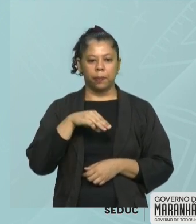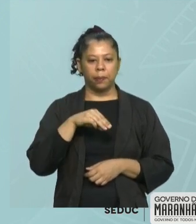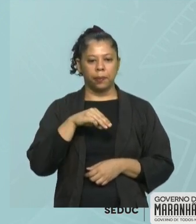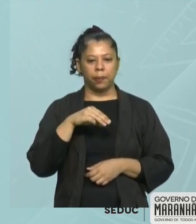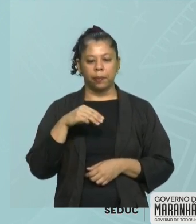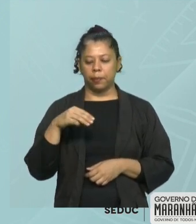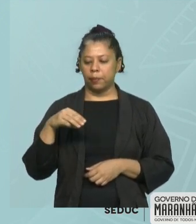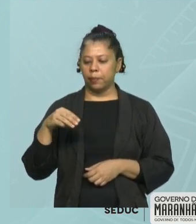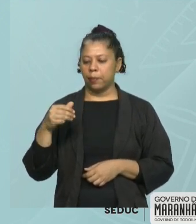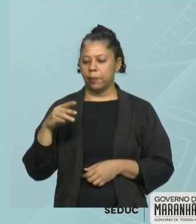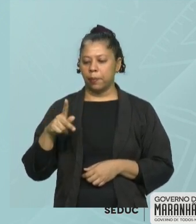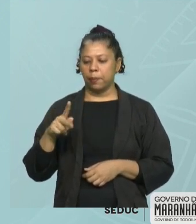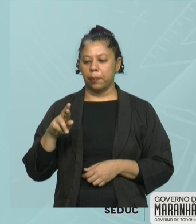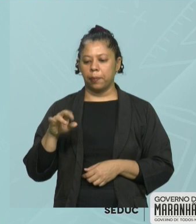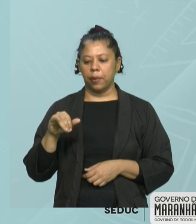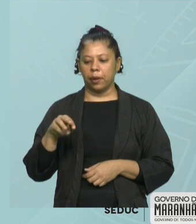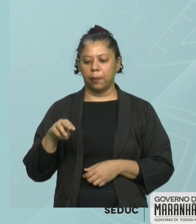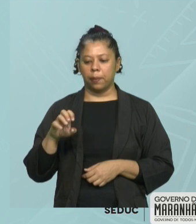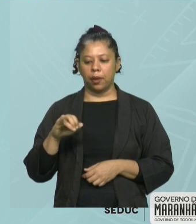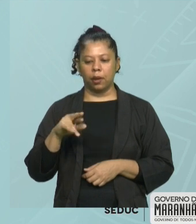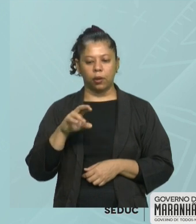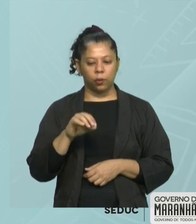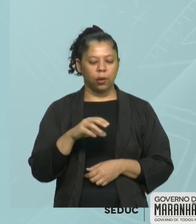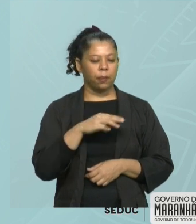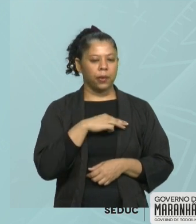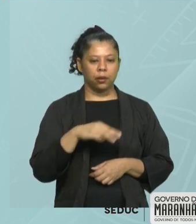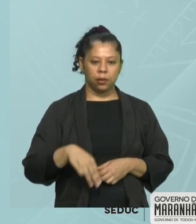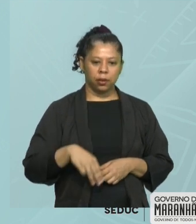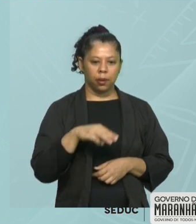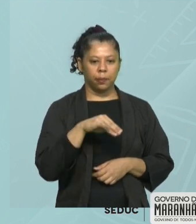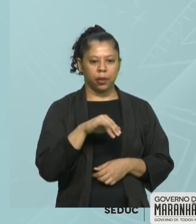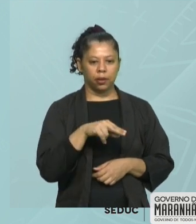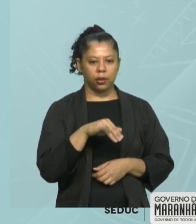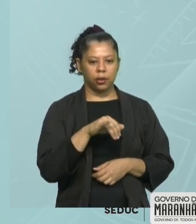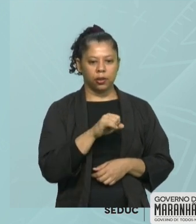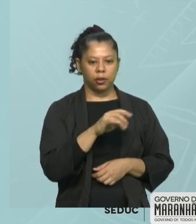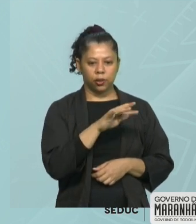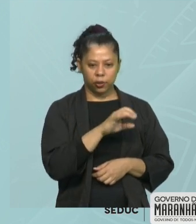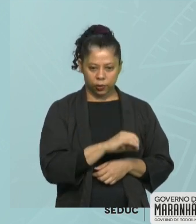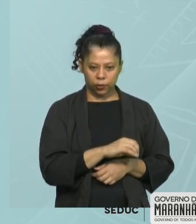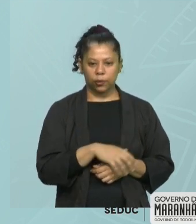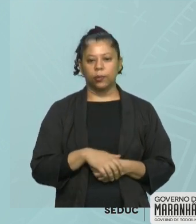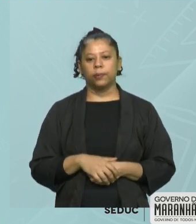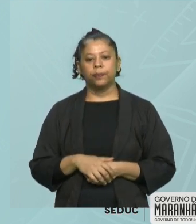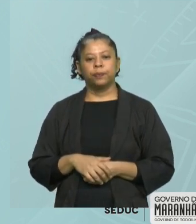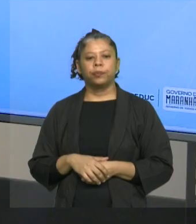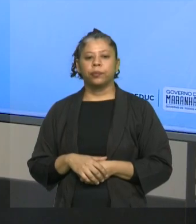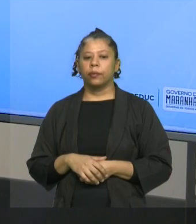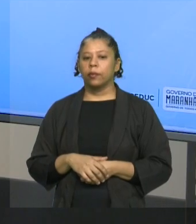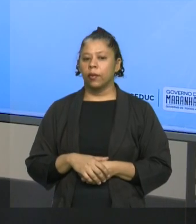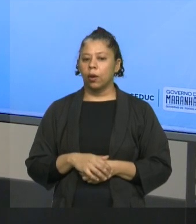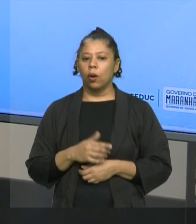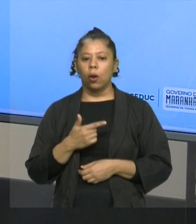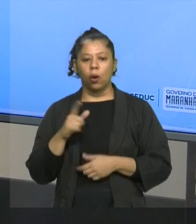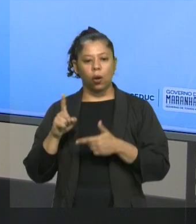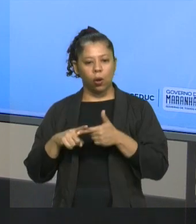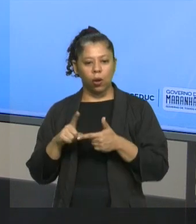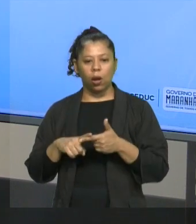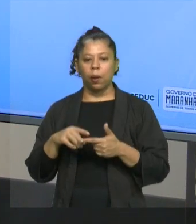substantivo. Primeiros ministros. Aqui eu tenho mula sem cabeça.